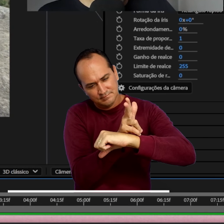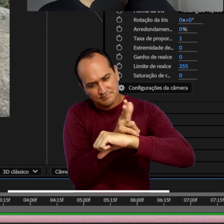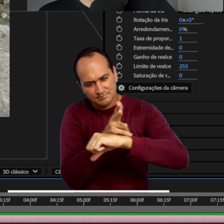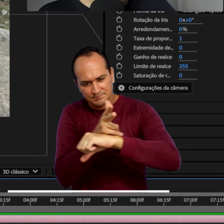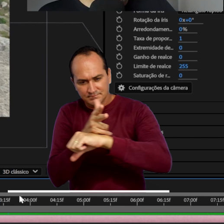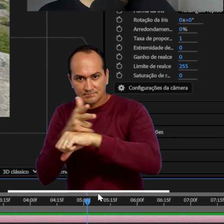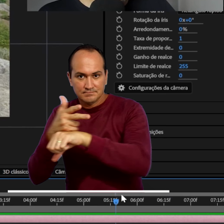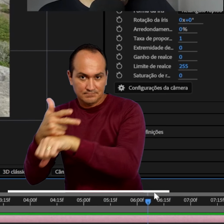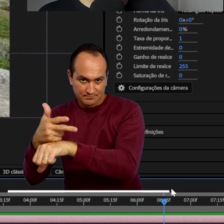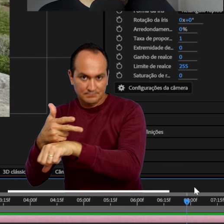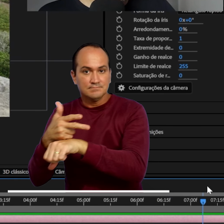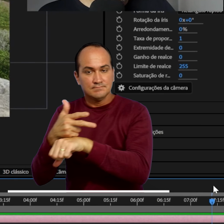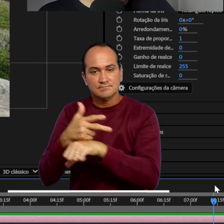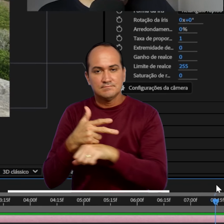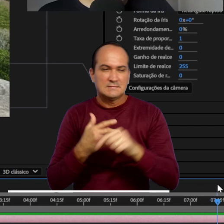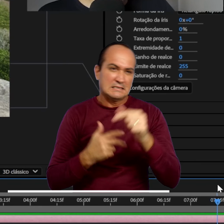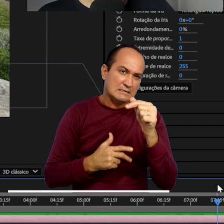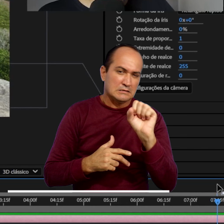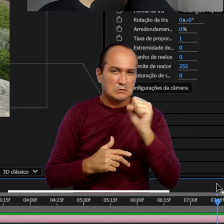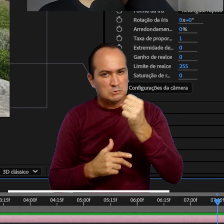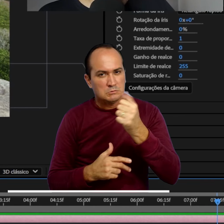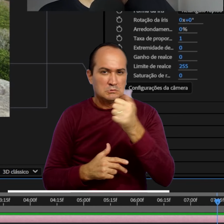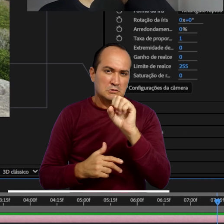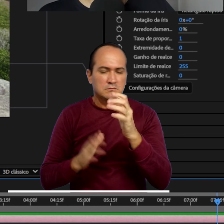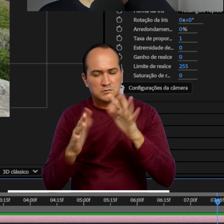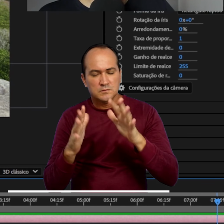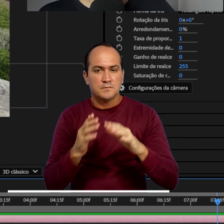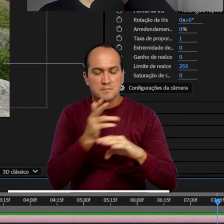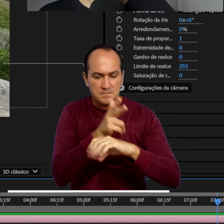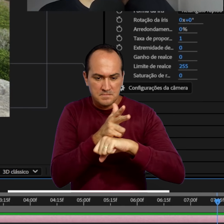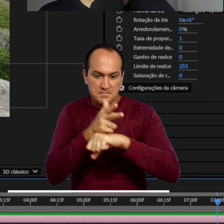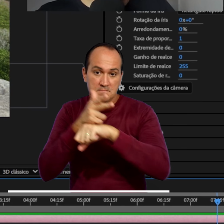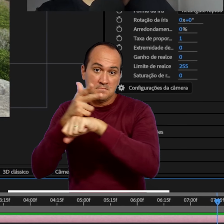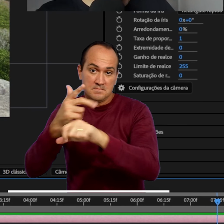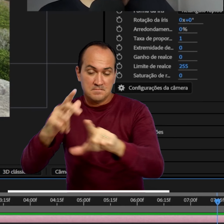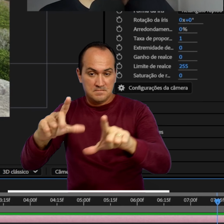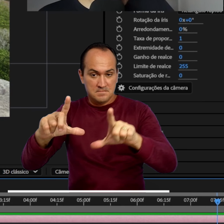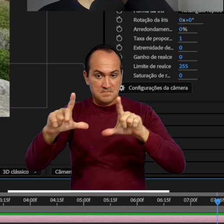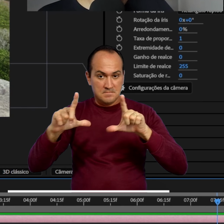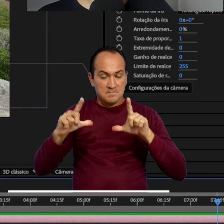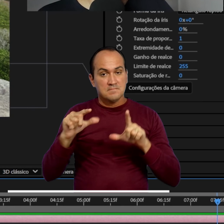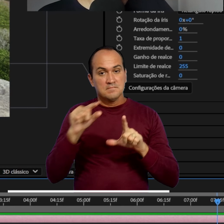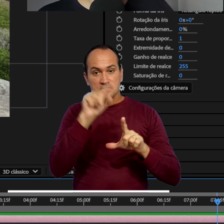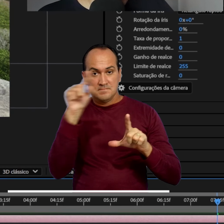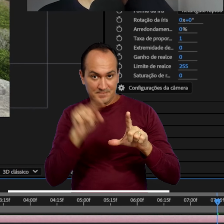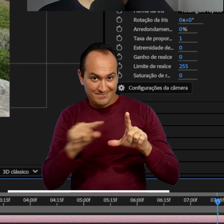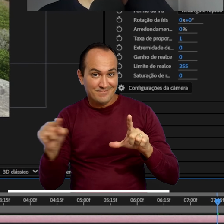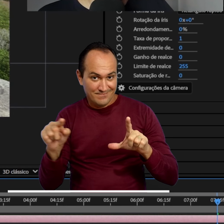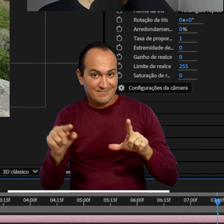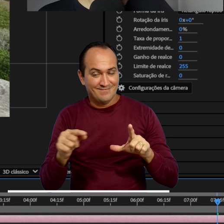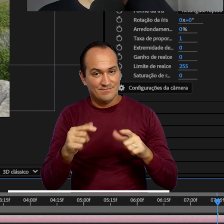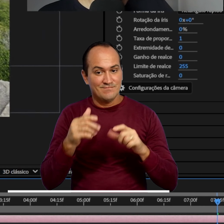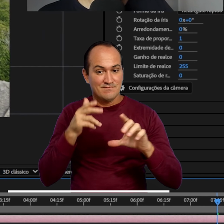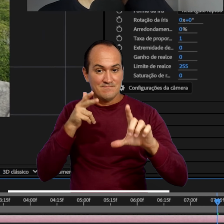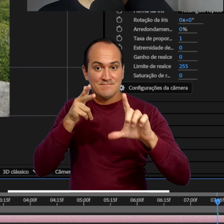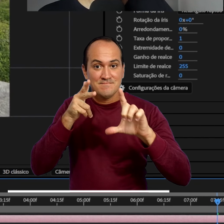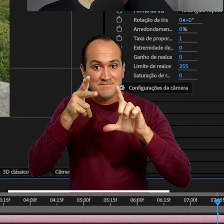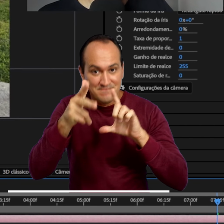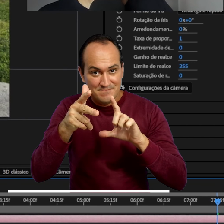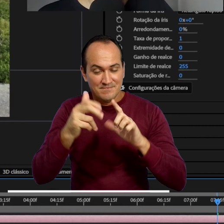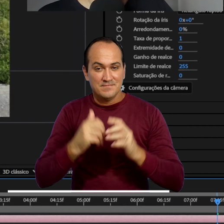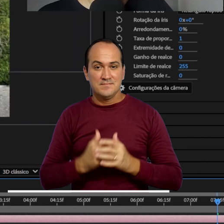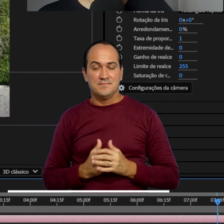e aí depois, né, desses 7 segundos aqui, 15 mais ou menos, a minha câmera vai avançar um pouco no meu eixo Z, né? Então ela vai vir um pouco